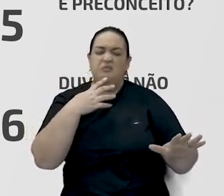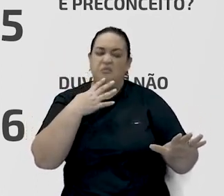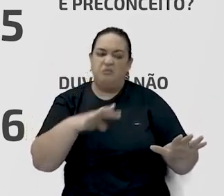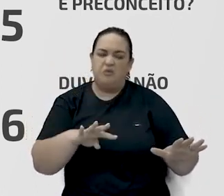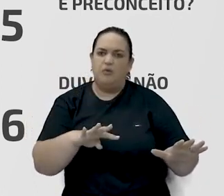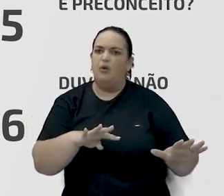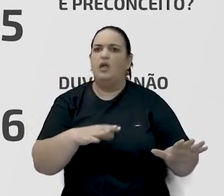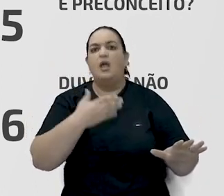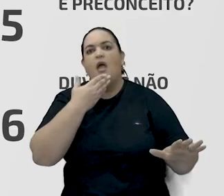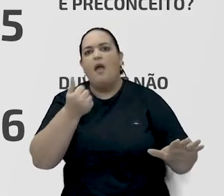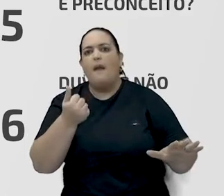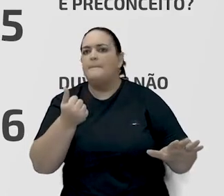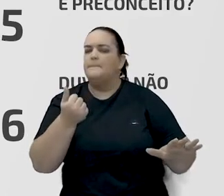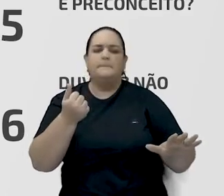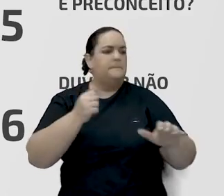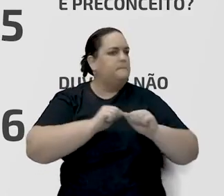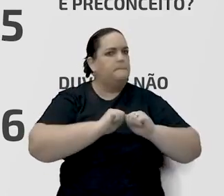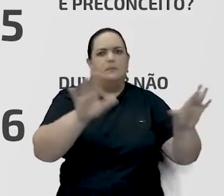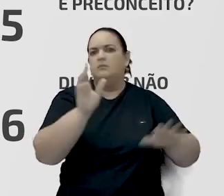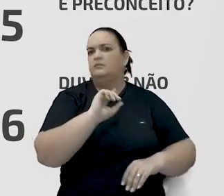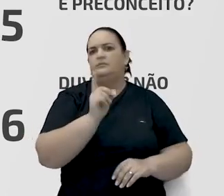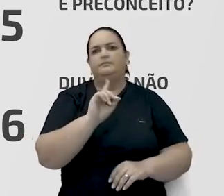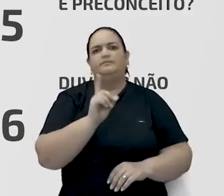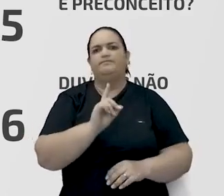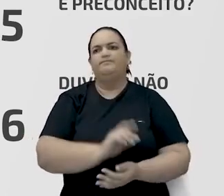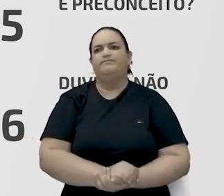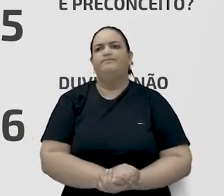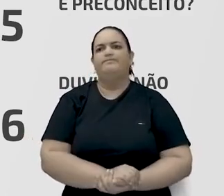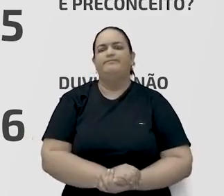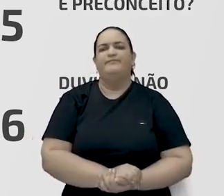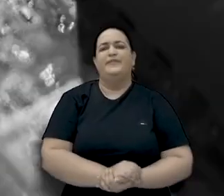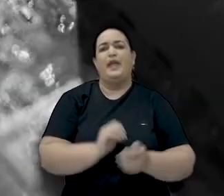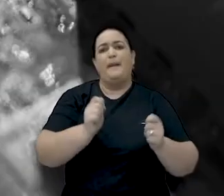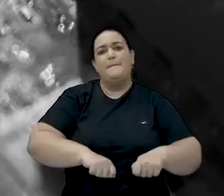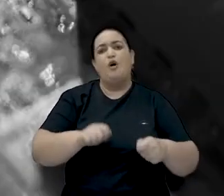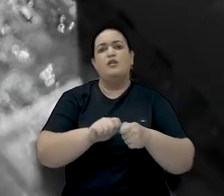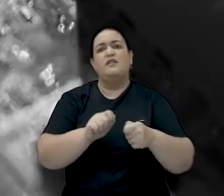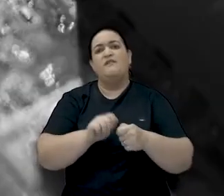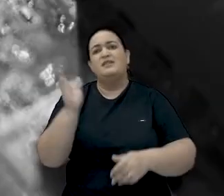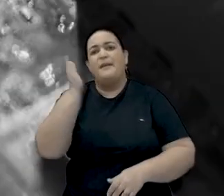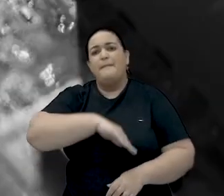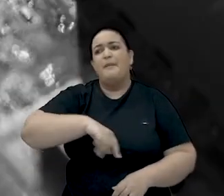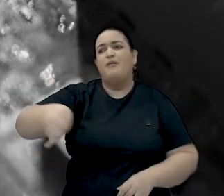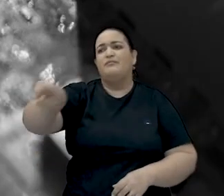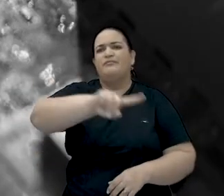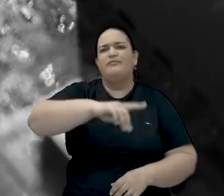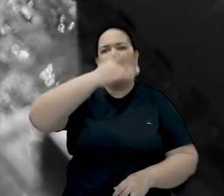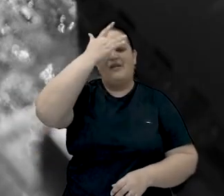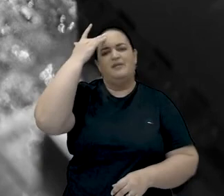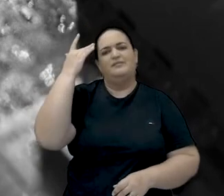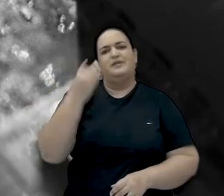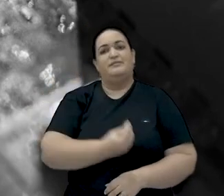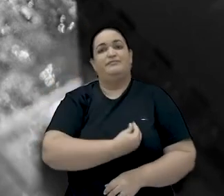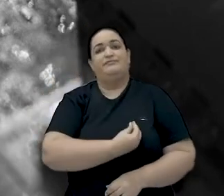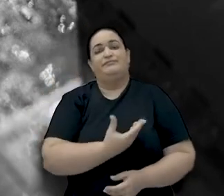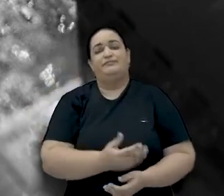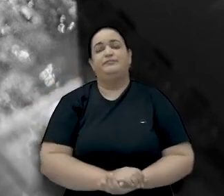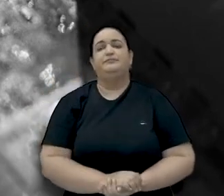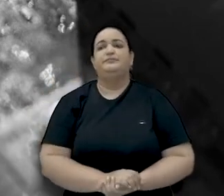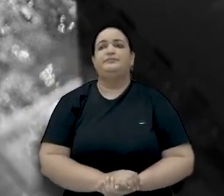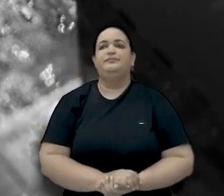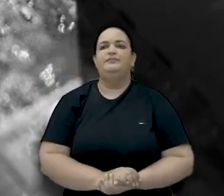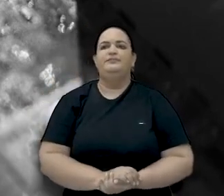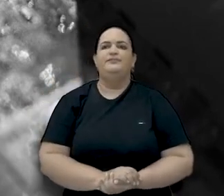está com algum ponto ali que pode trazer um impacto negativo na vida de alguém, não repasse. E